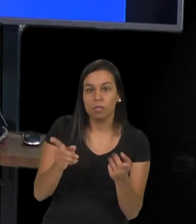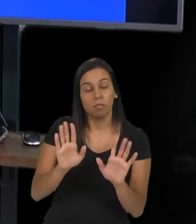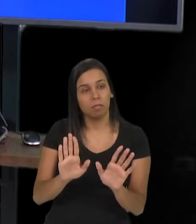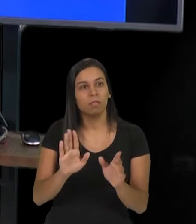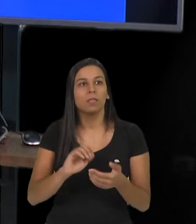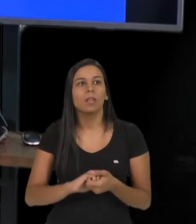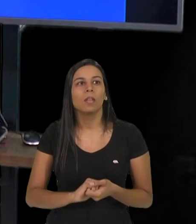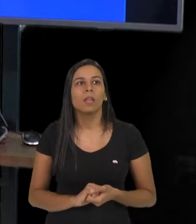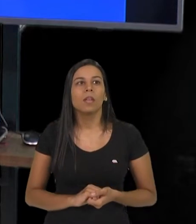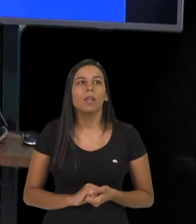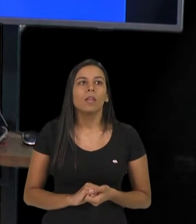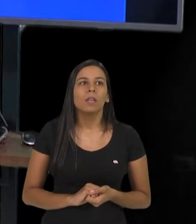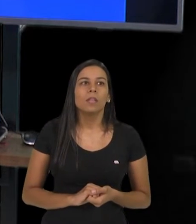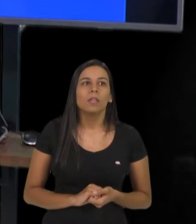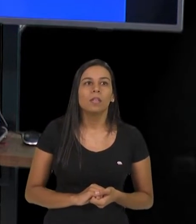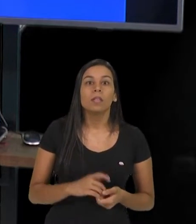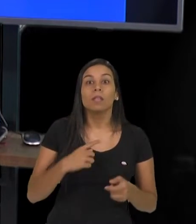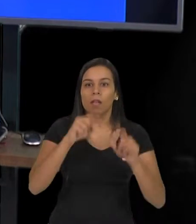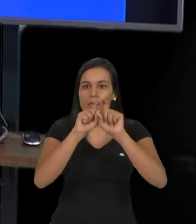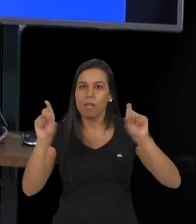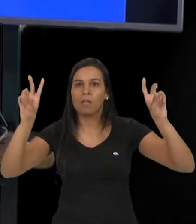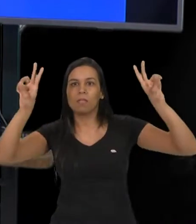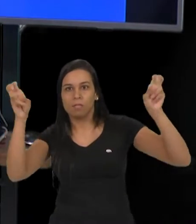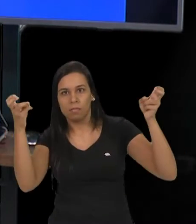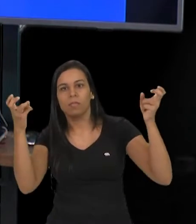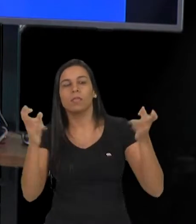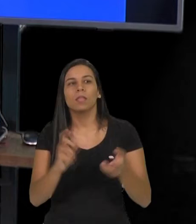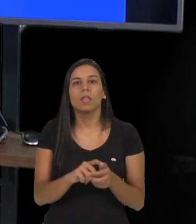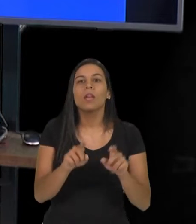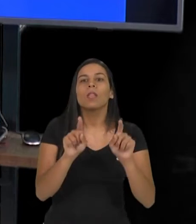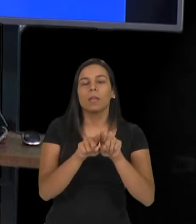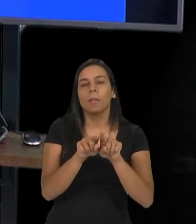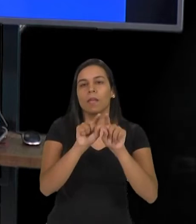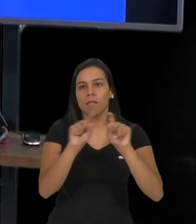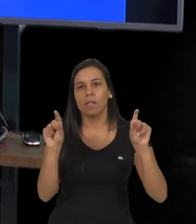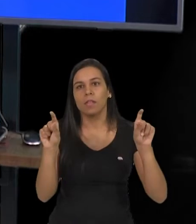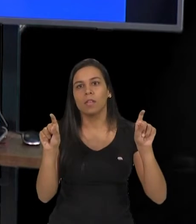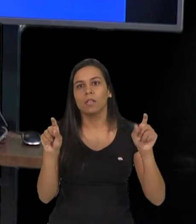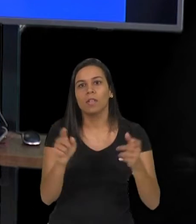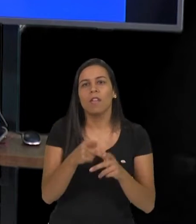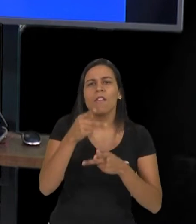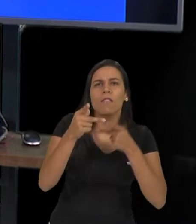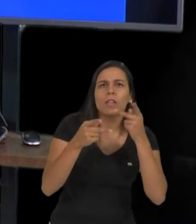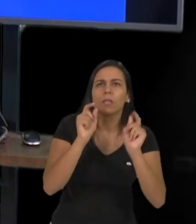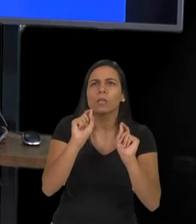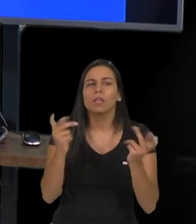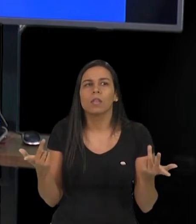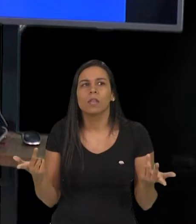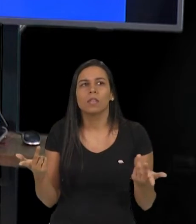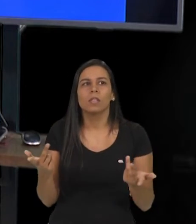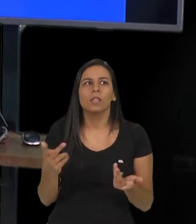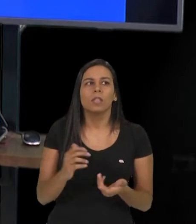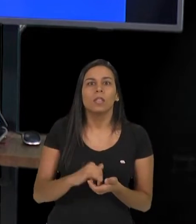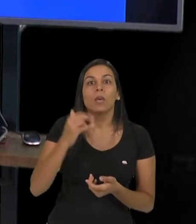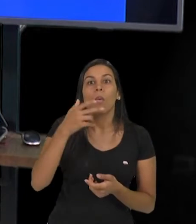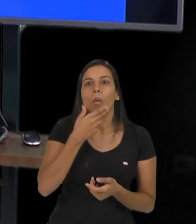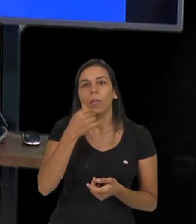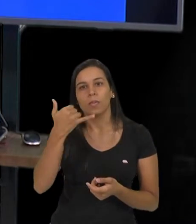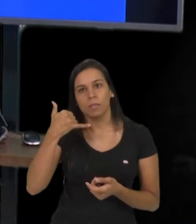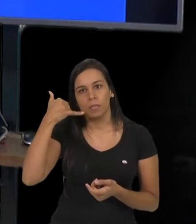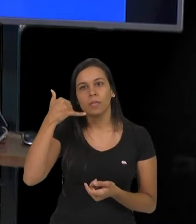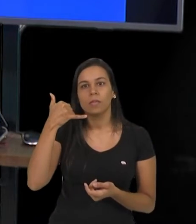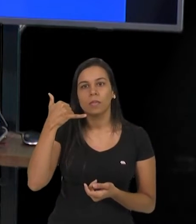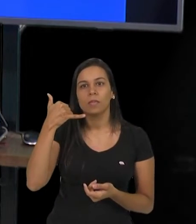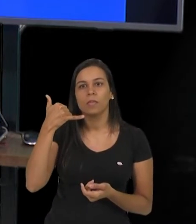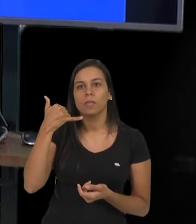Detalhe interessante, está entre aspas, é uma frase, ou seja, alguém está falando alguma coisa, e como ele está com o celular no ouvido, muito provavelmente ele